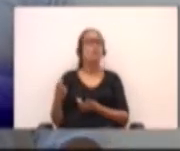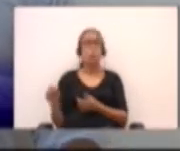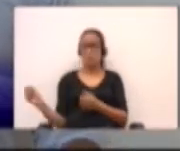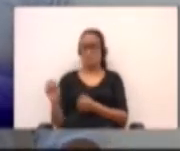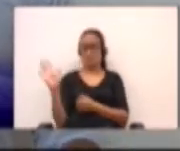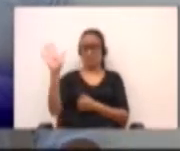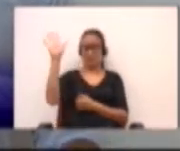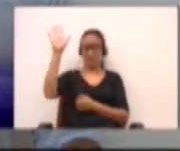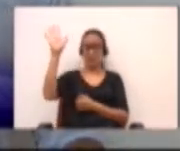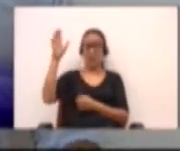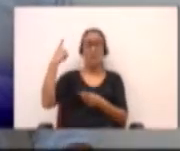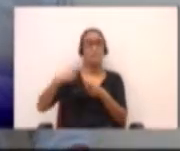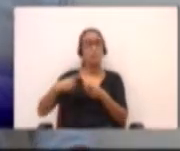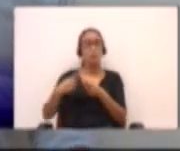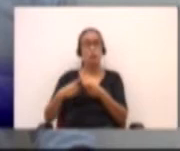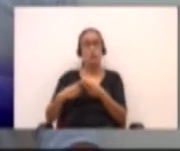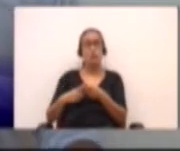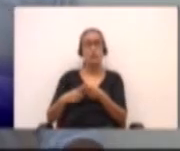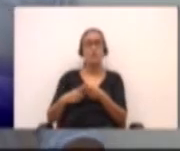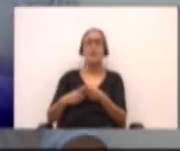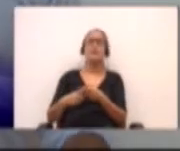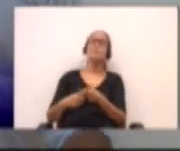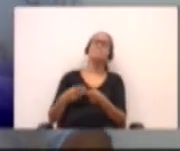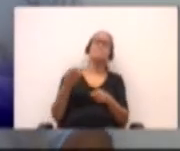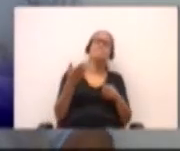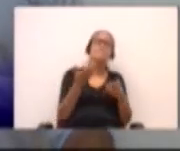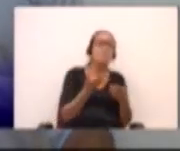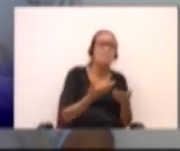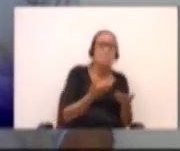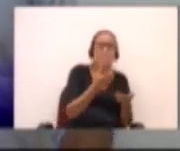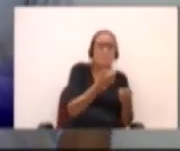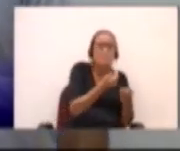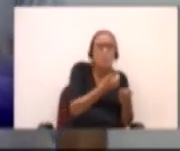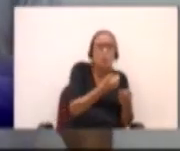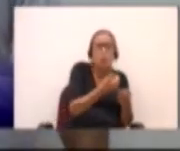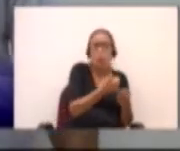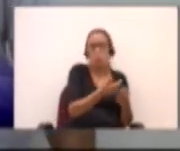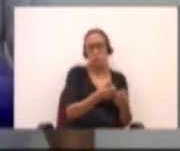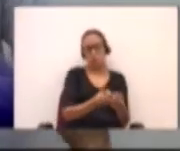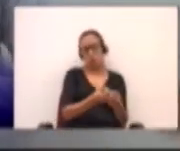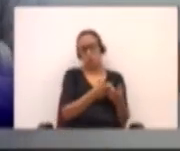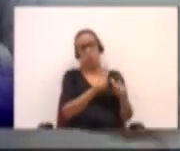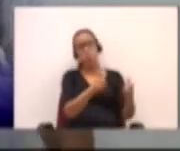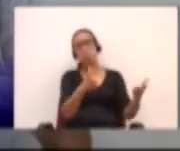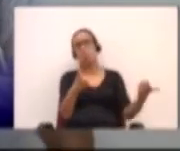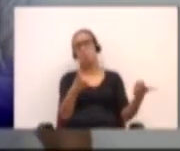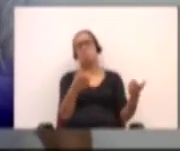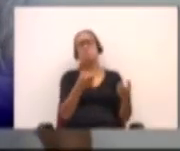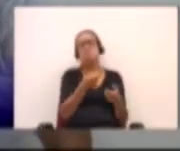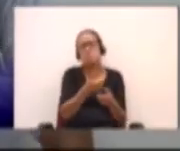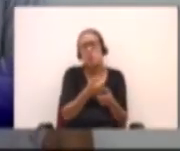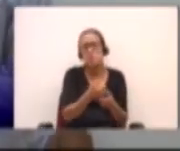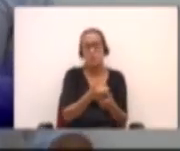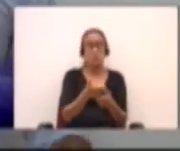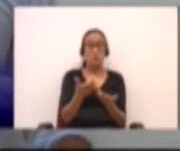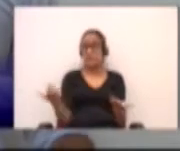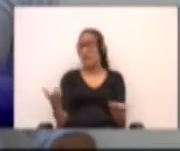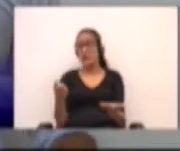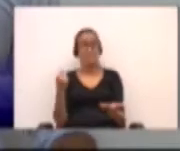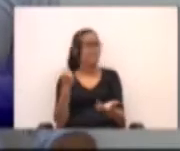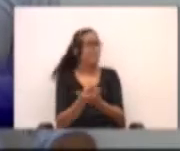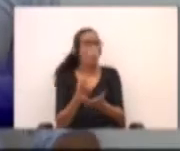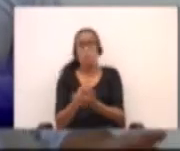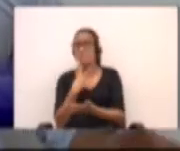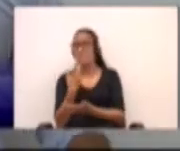aumenta a procura. Ora, se nós tivermos produção de alimento em abundância, o que acontecerá com o preço da cesta